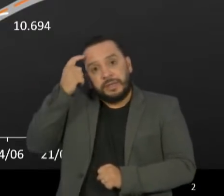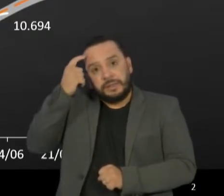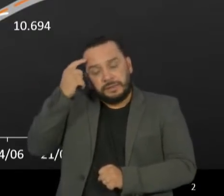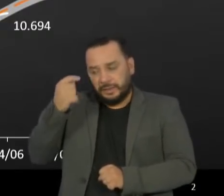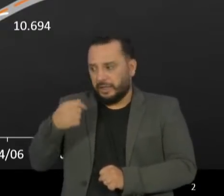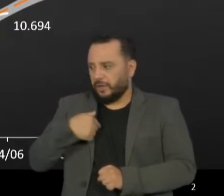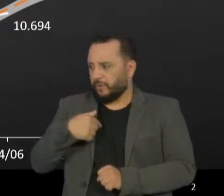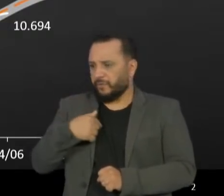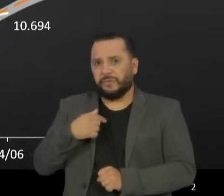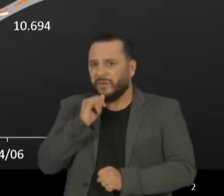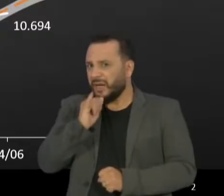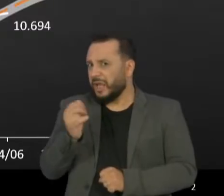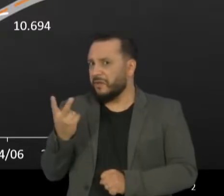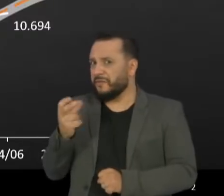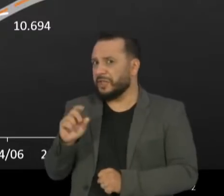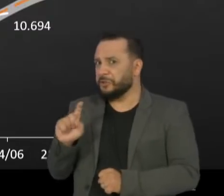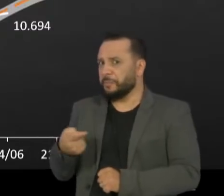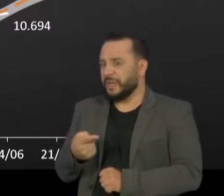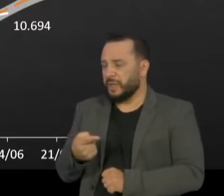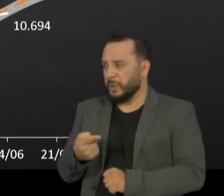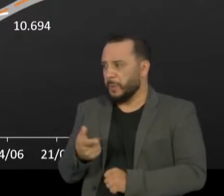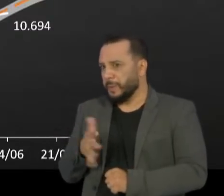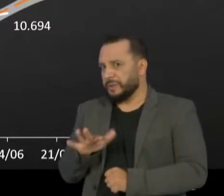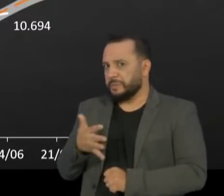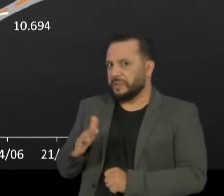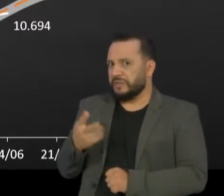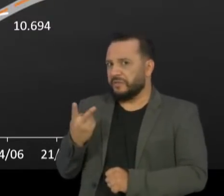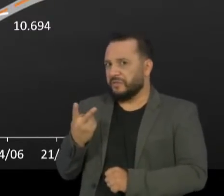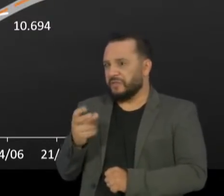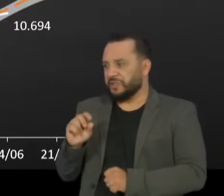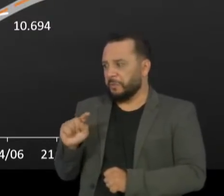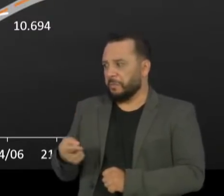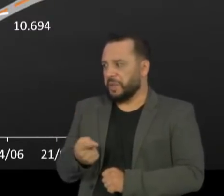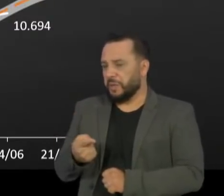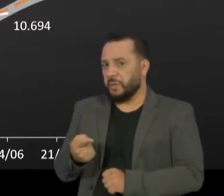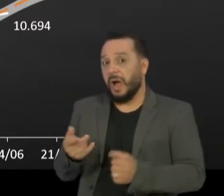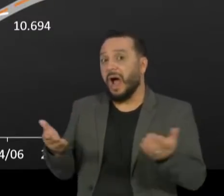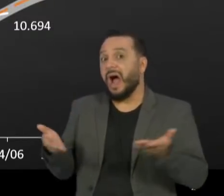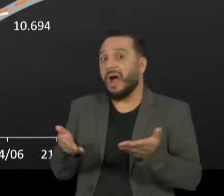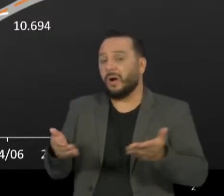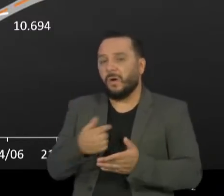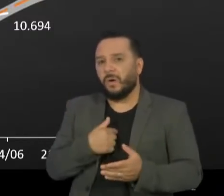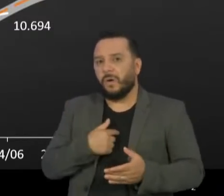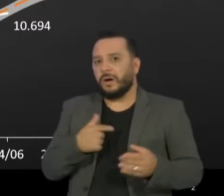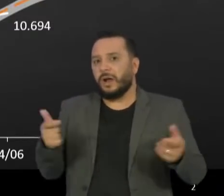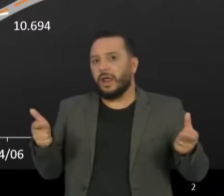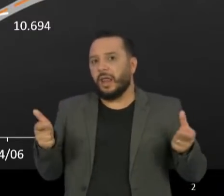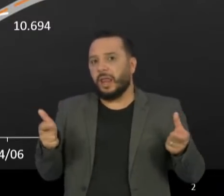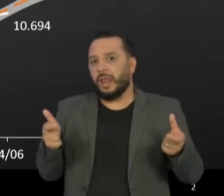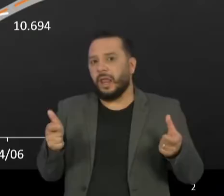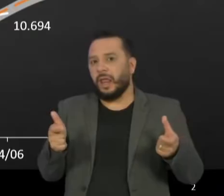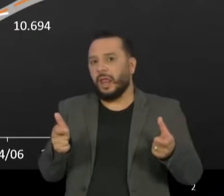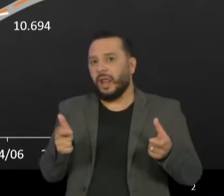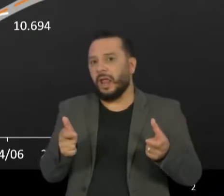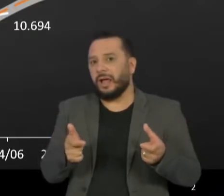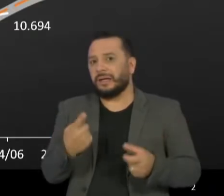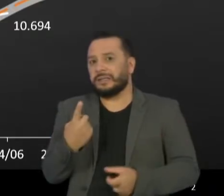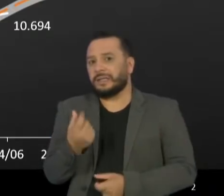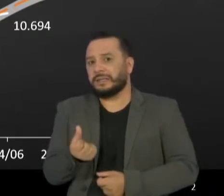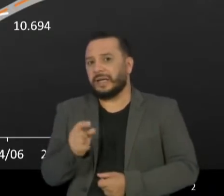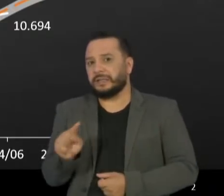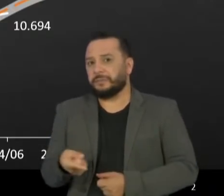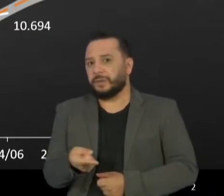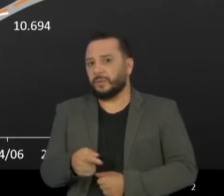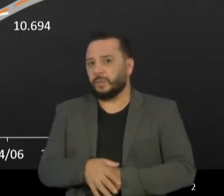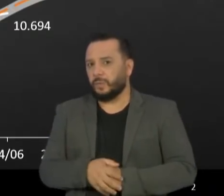que eu falei de 20 mil na semana passada no modelo anterior, agora já está mais para perto de 16 mil do que outra